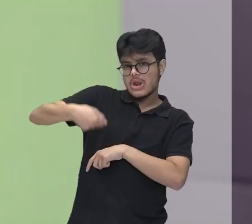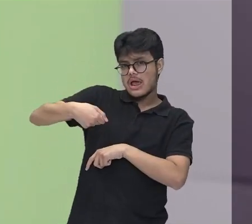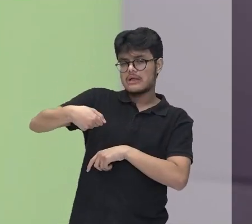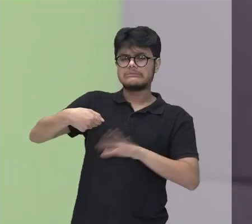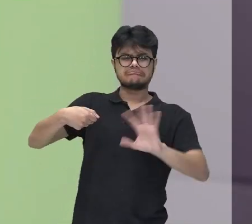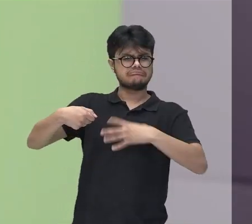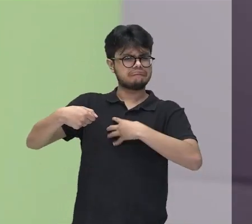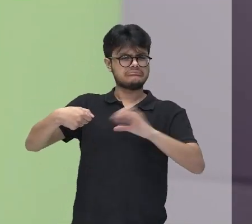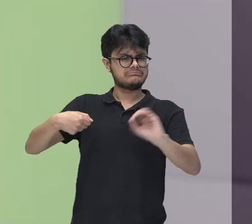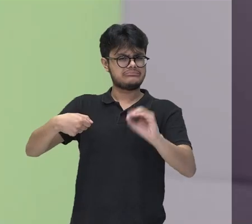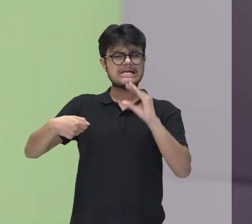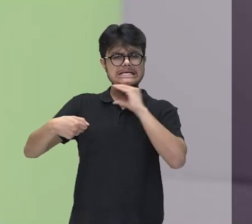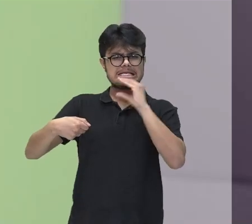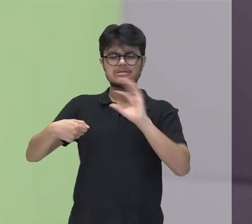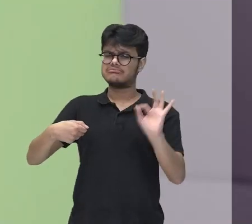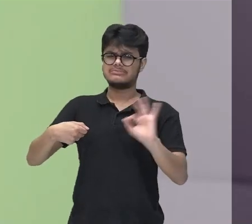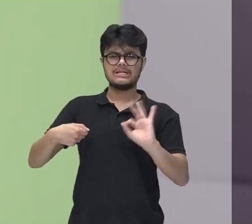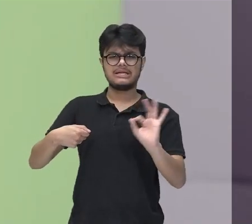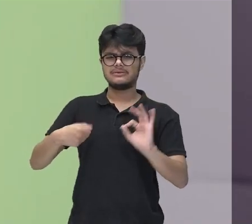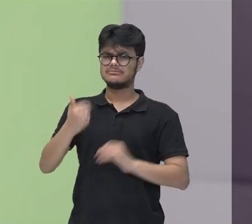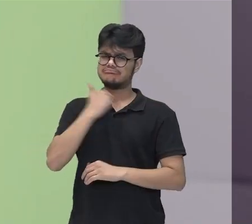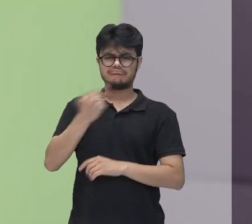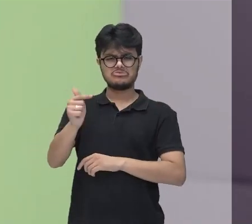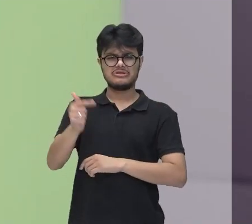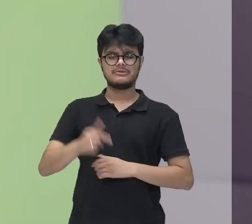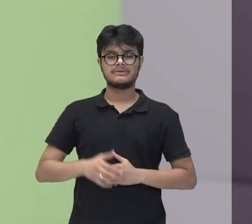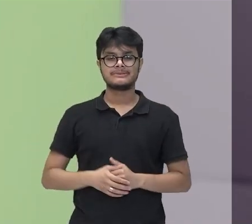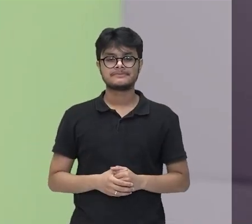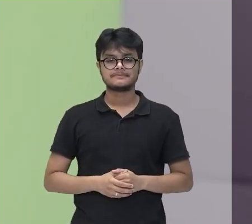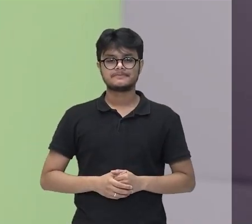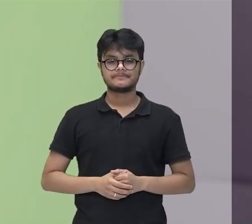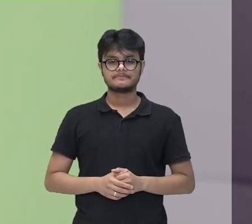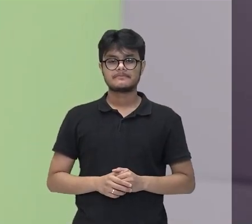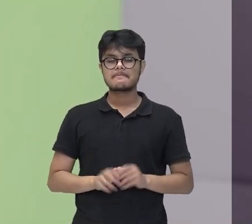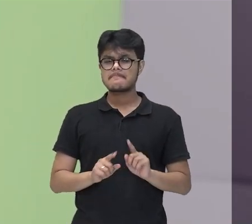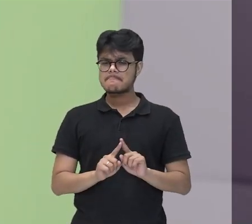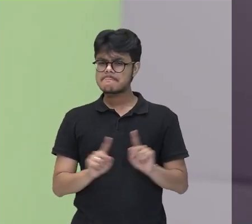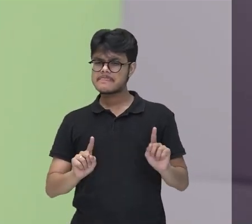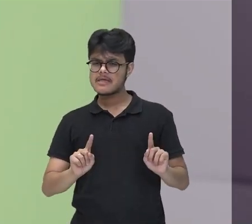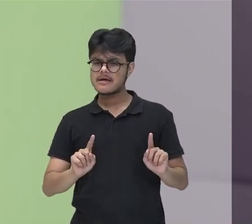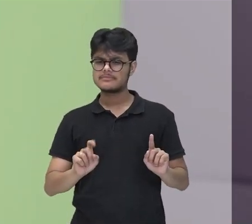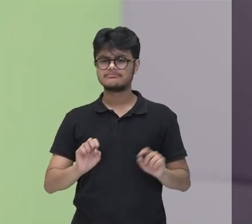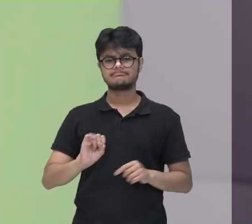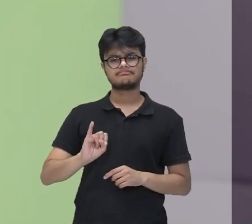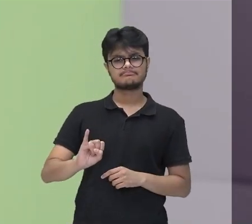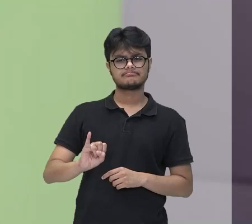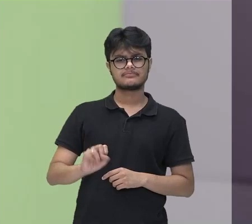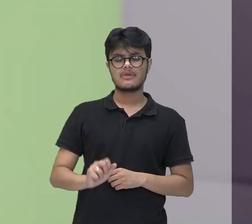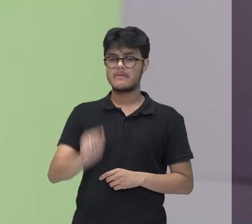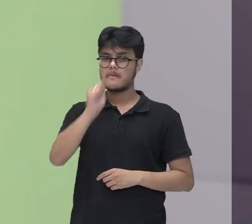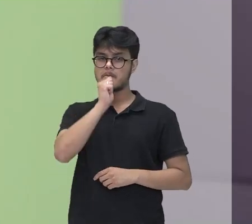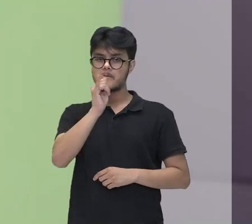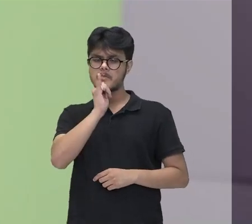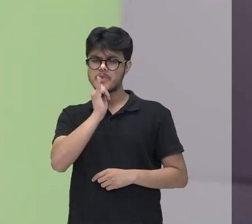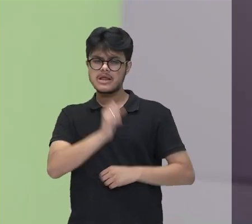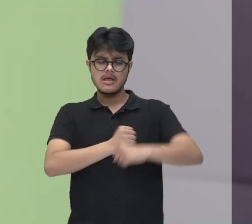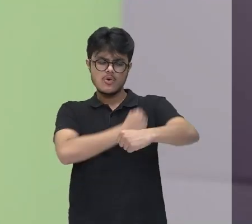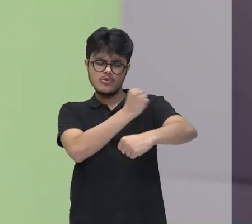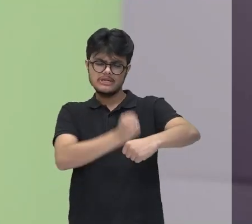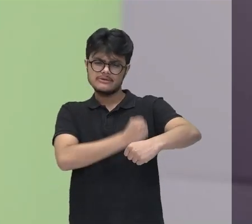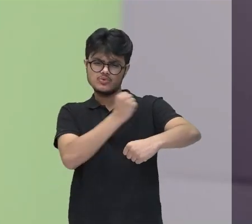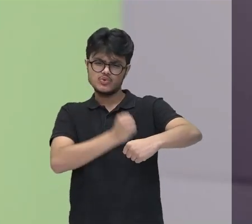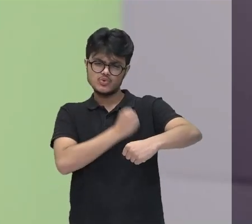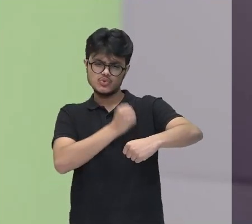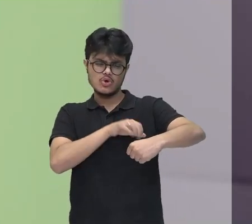não vai ter esse aquecimento. Agora, se você fizer uma comida, for lá fazer uma preparação